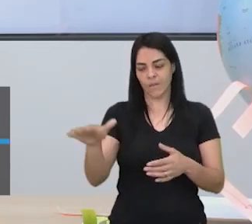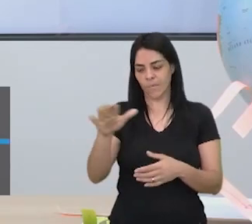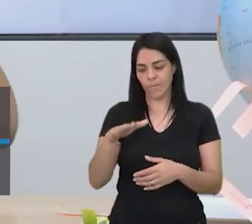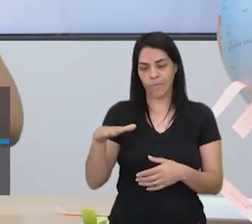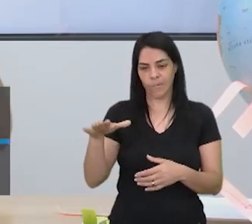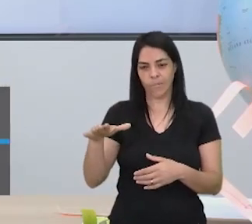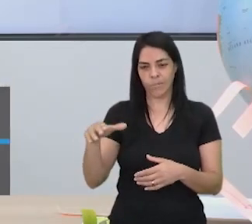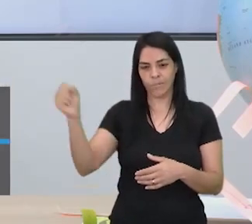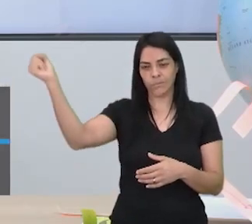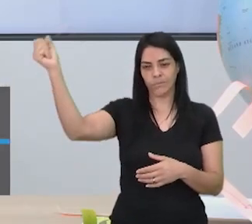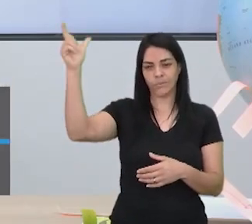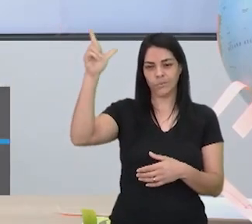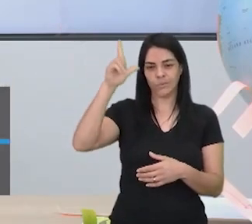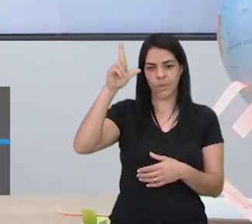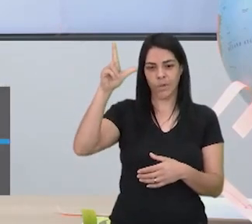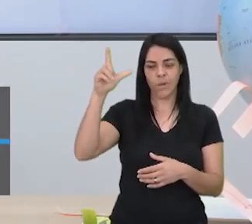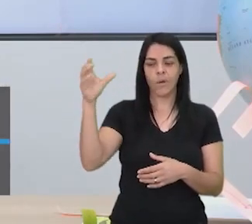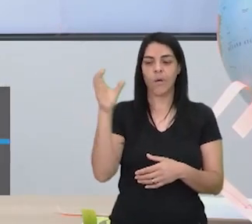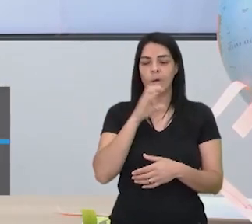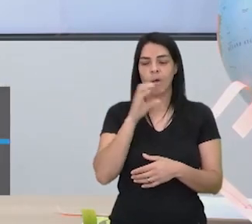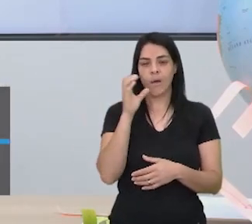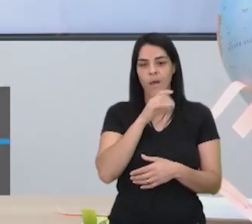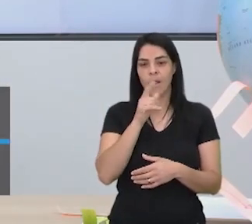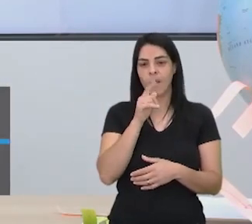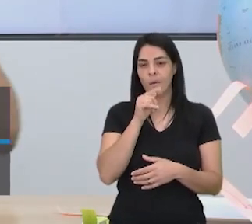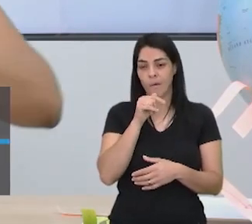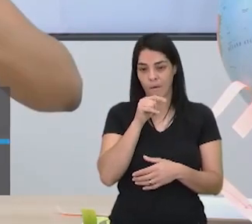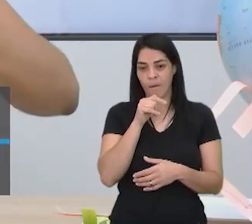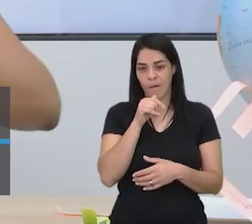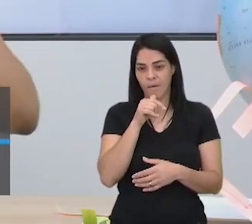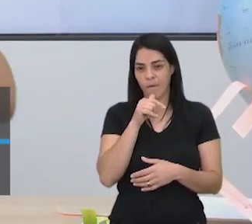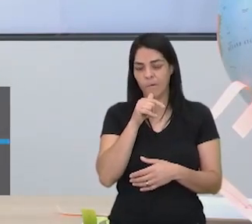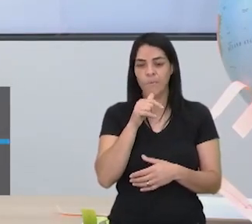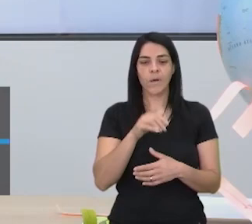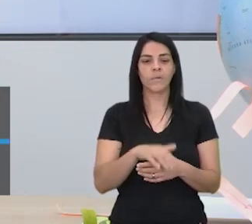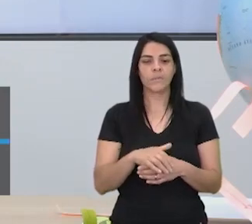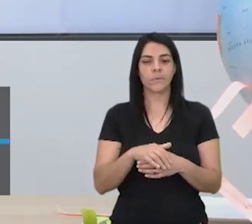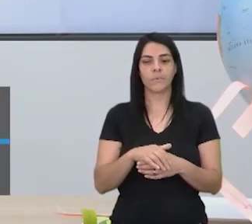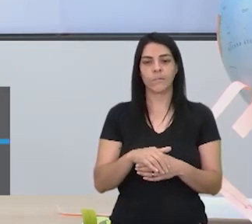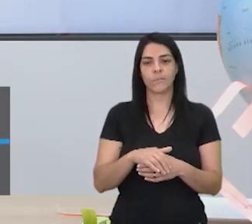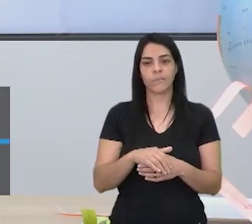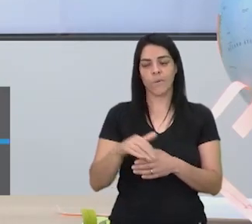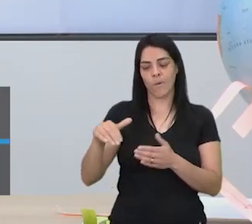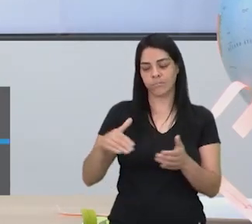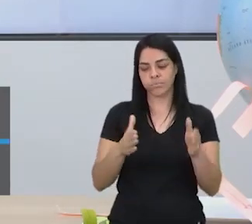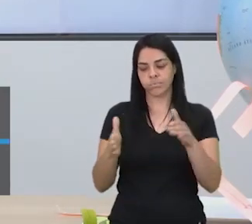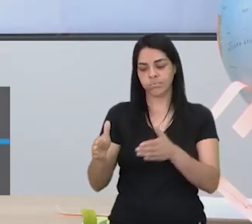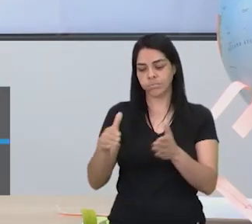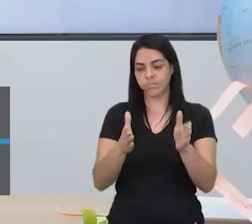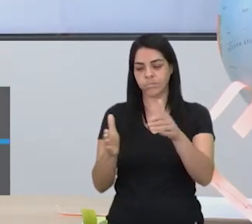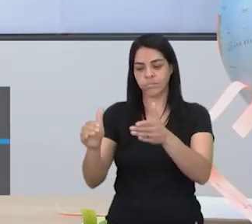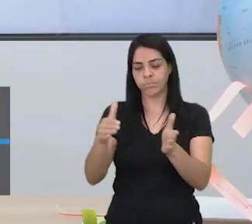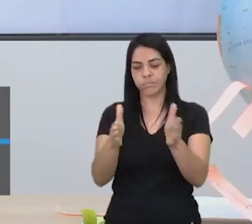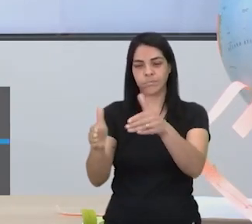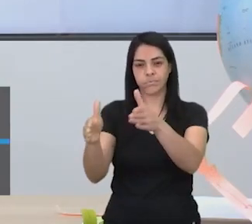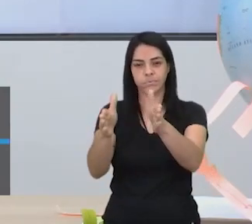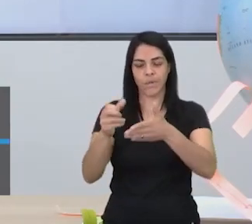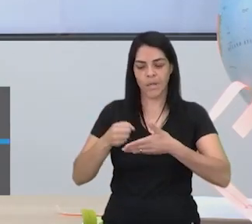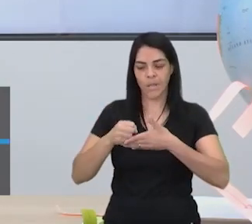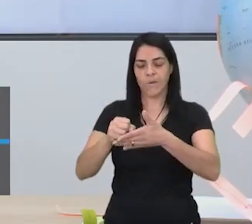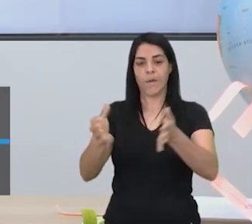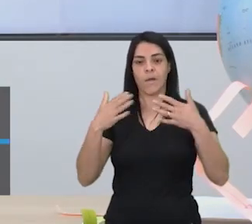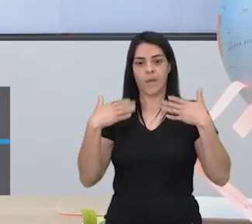sol. Então, você aquece bastante aquelas águas superficiais e elas entram num fluxo, levando calor a